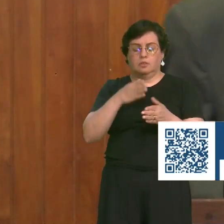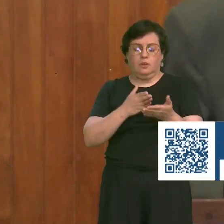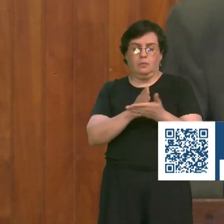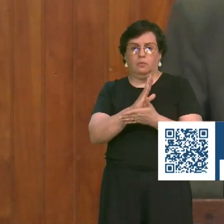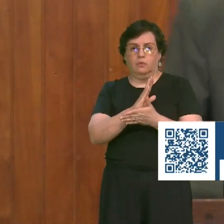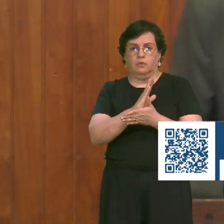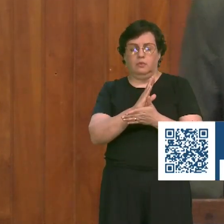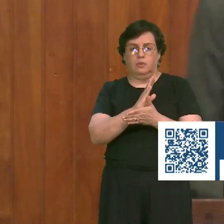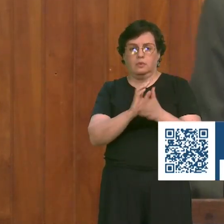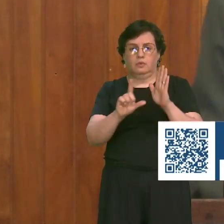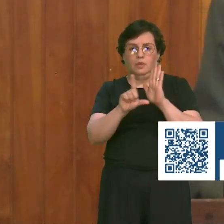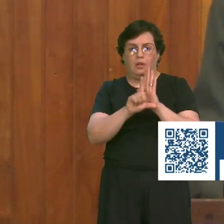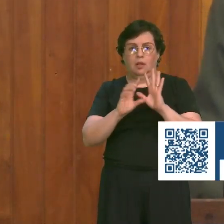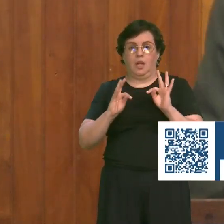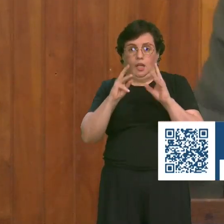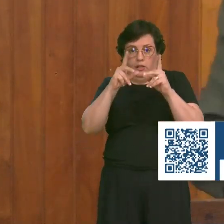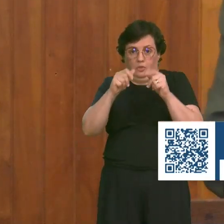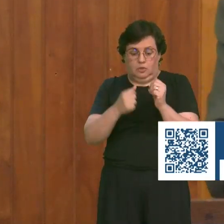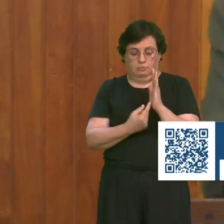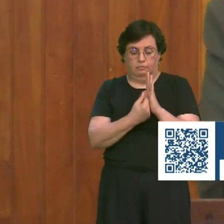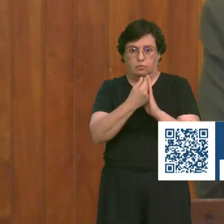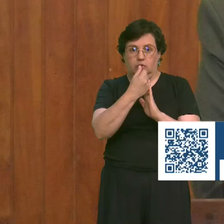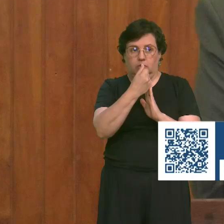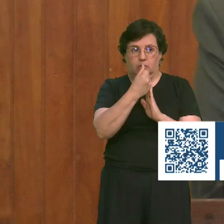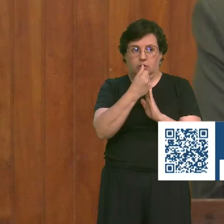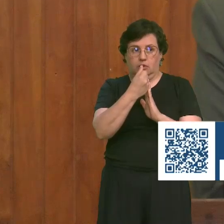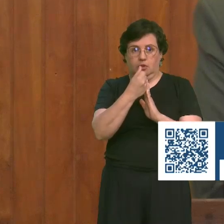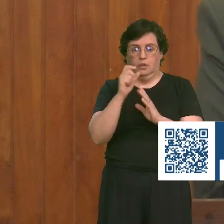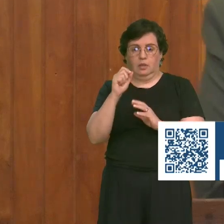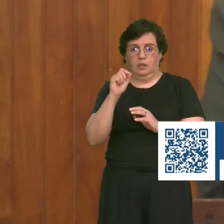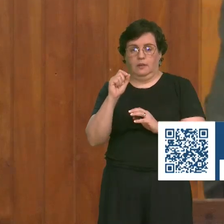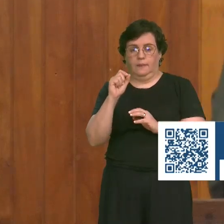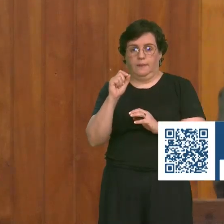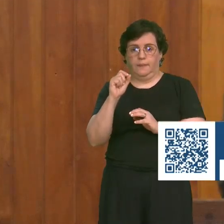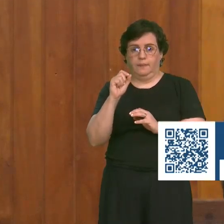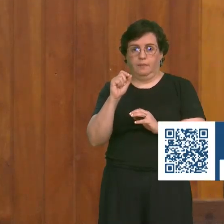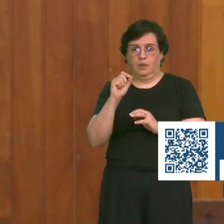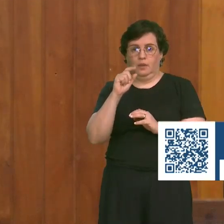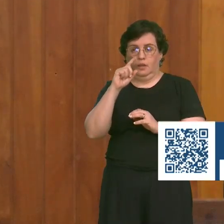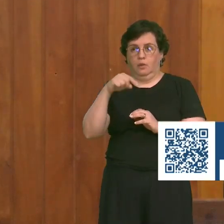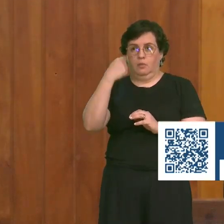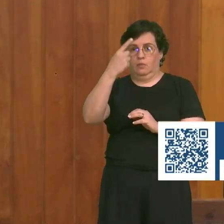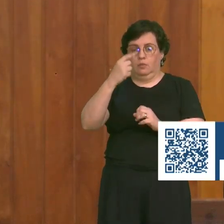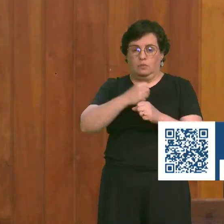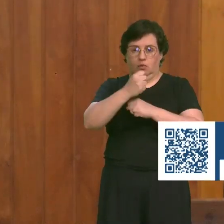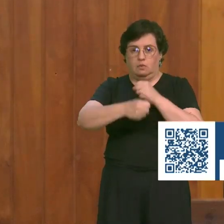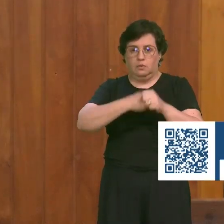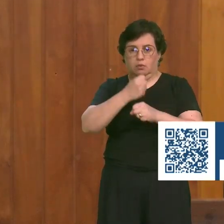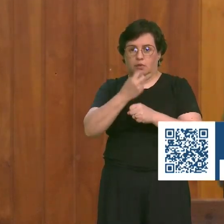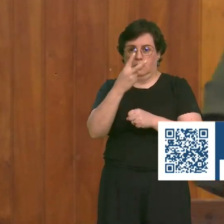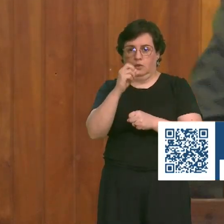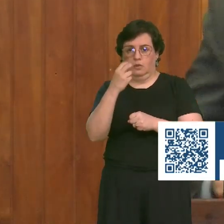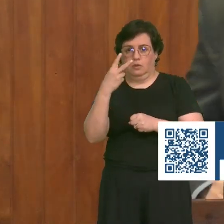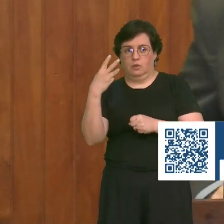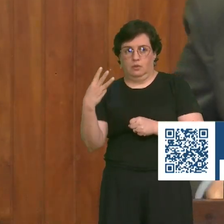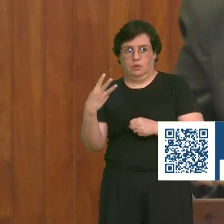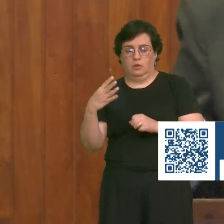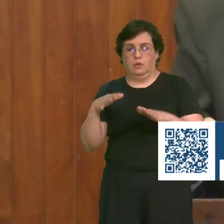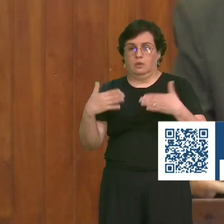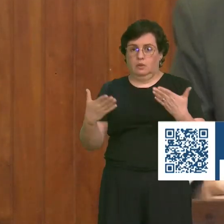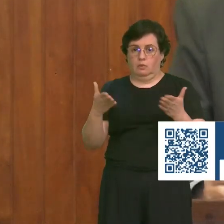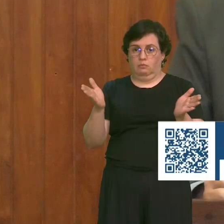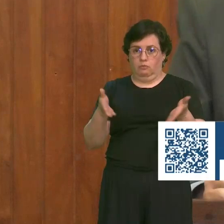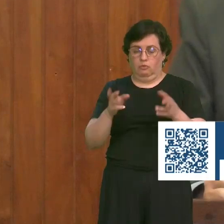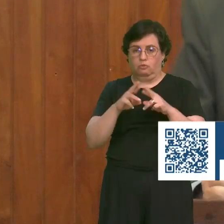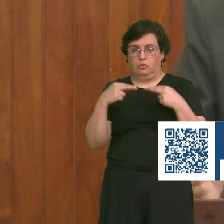projeto de aprovação da Lei Geral do orçamento que vai vigiar no ano de 2023 então a sessão de hoje não tem outros